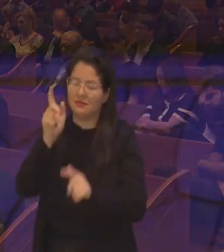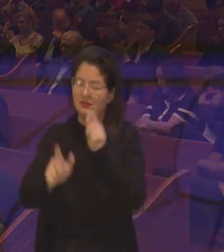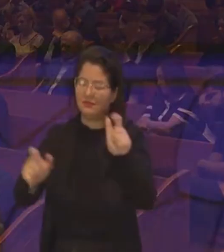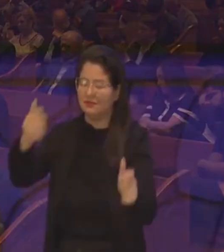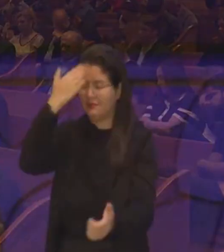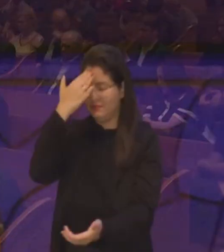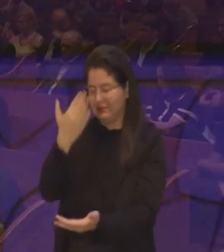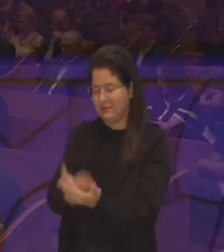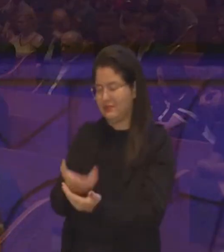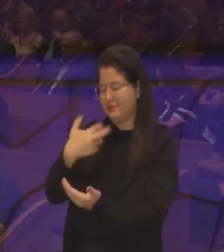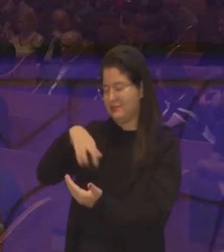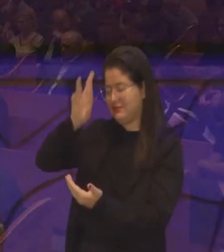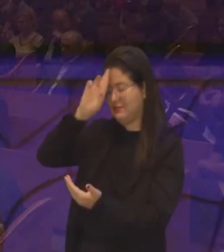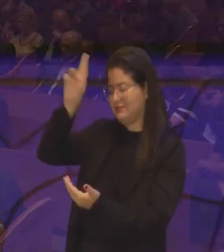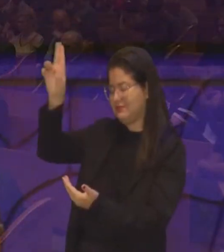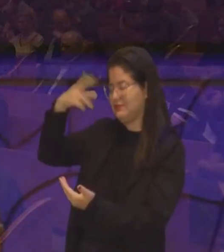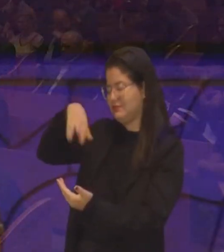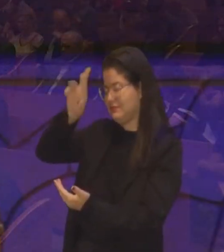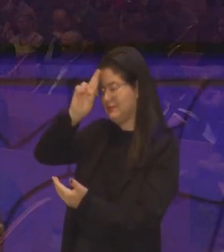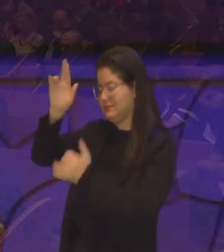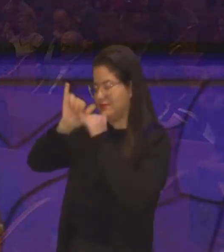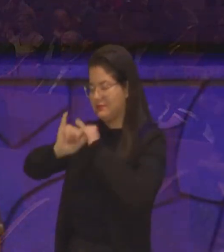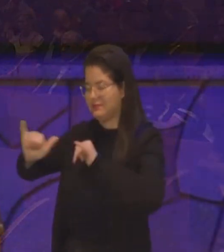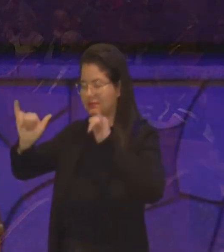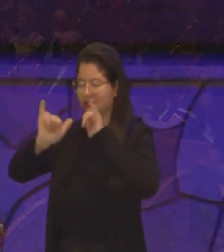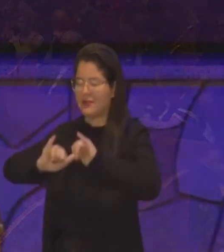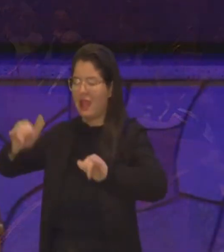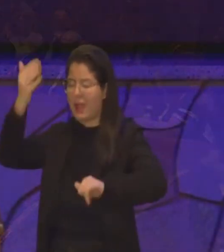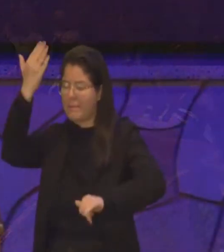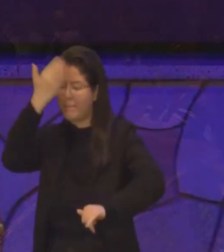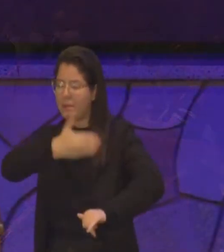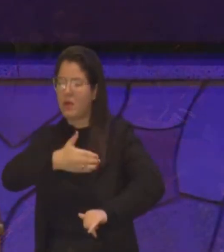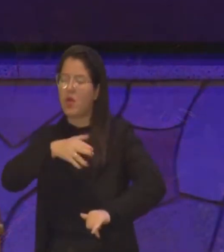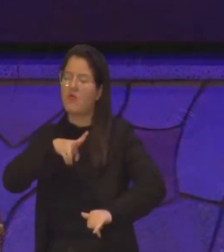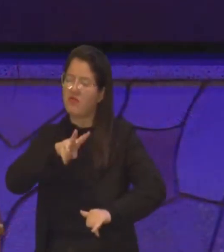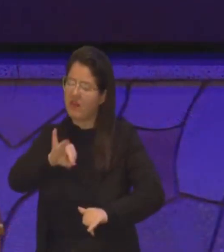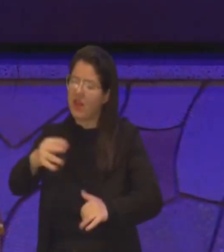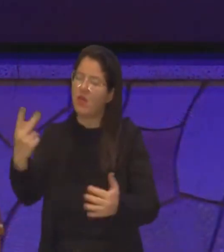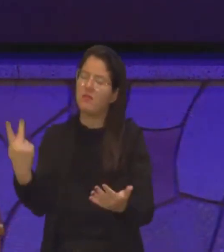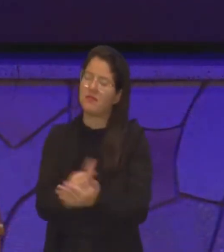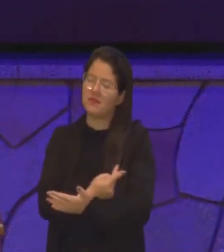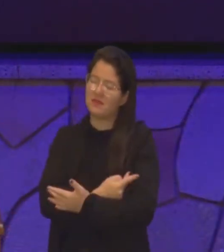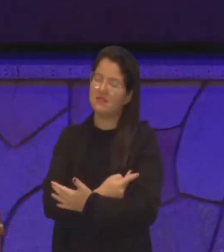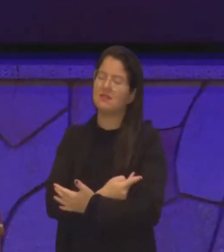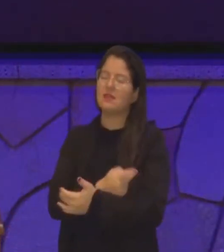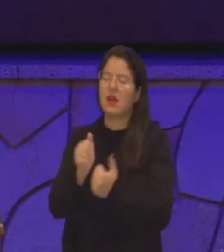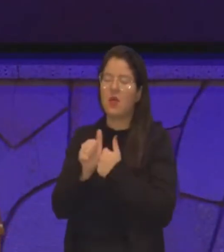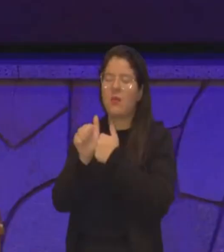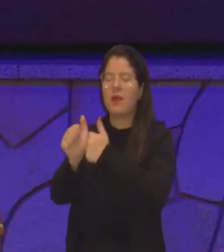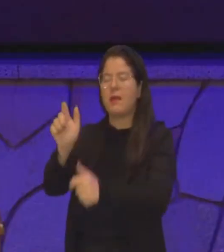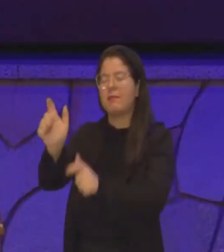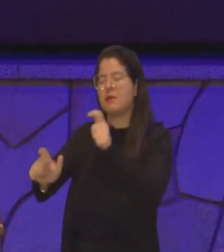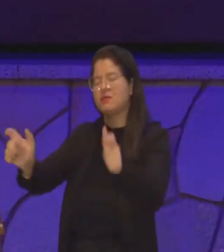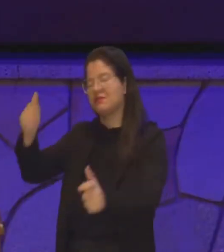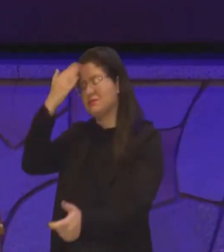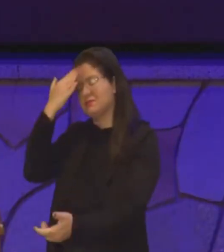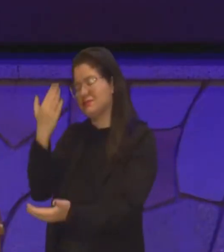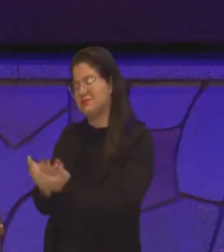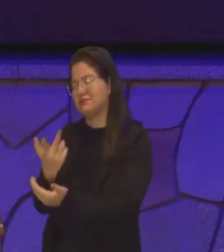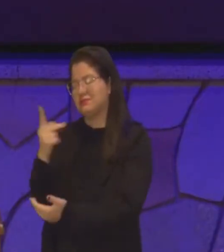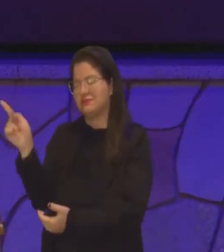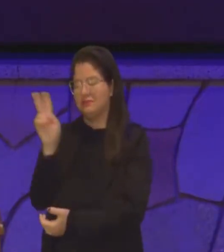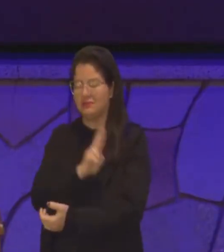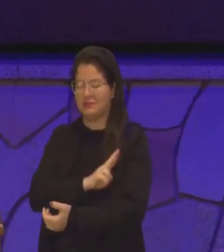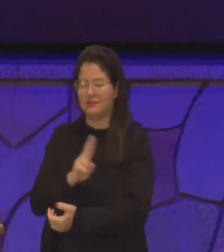no Senhor. O Senhor disse que os sinais, ó Deus, seguiriam, acompanhariam os que iriam crer no Seu